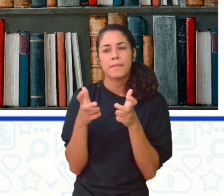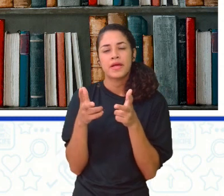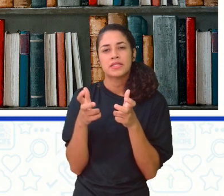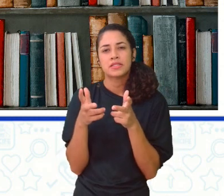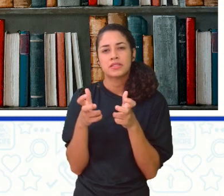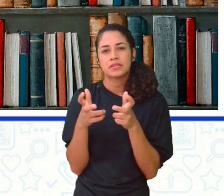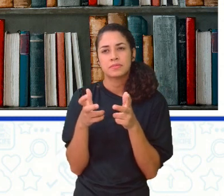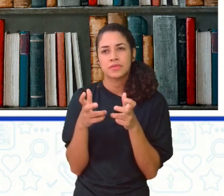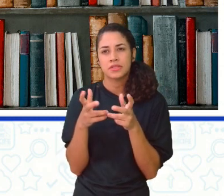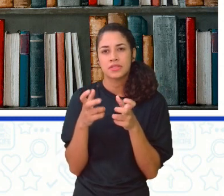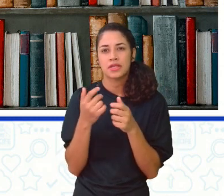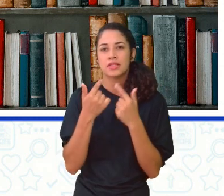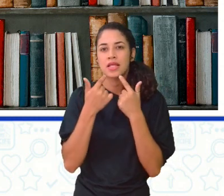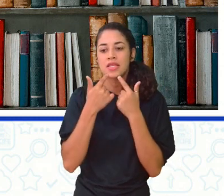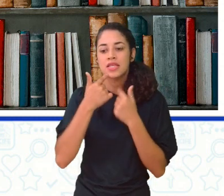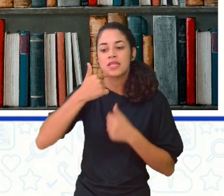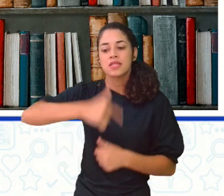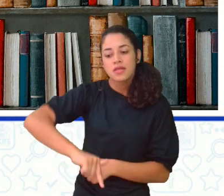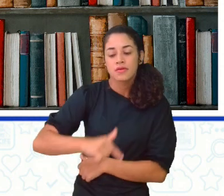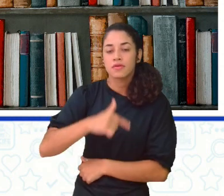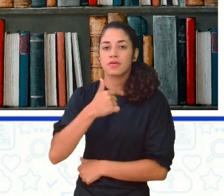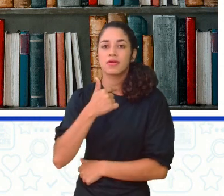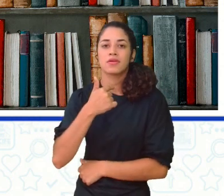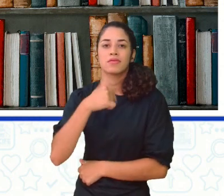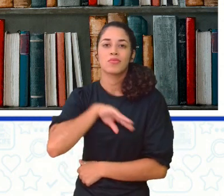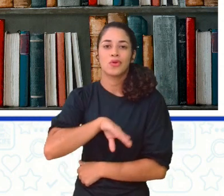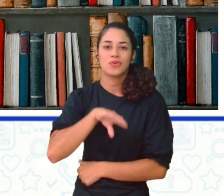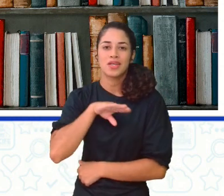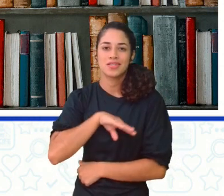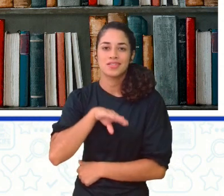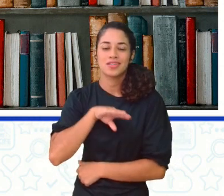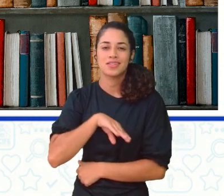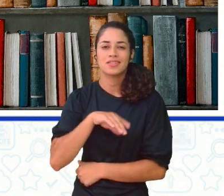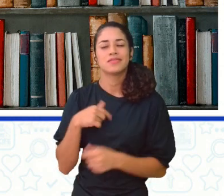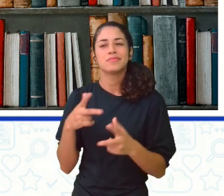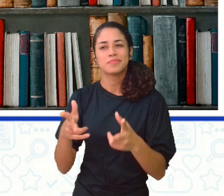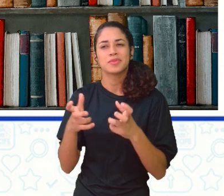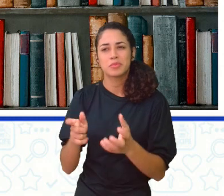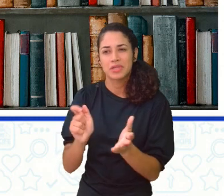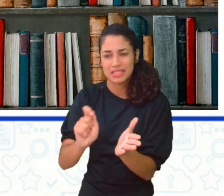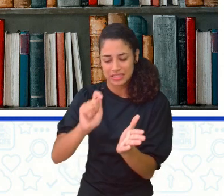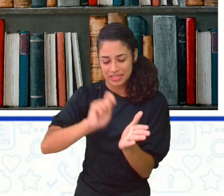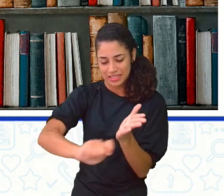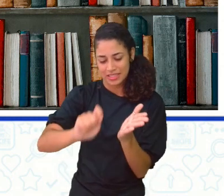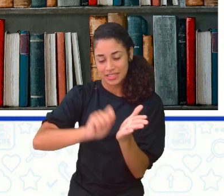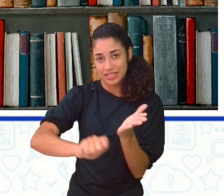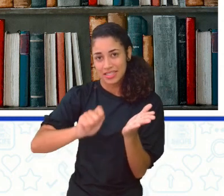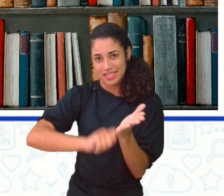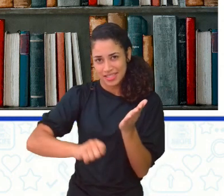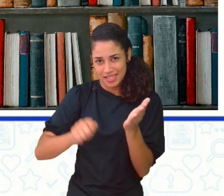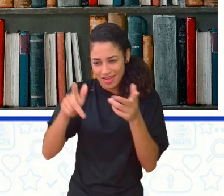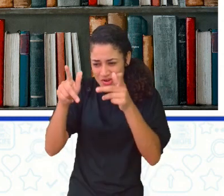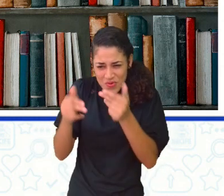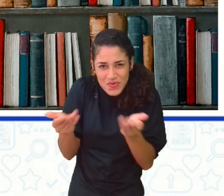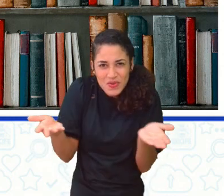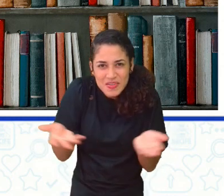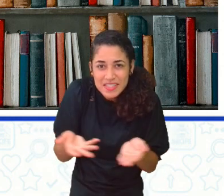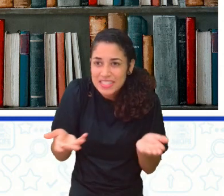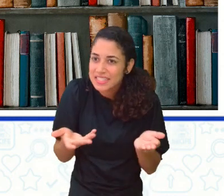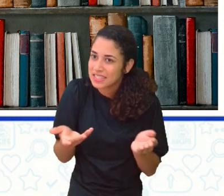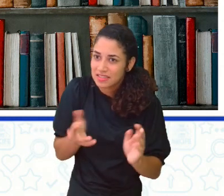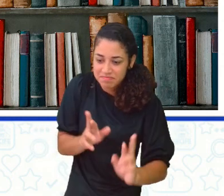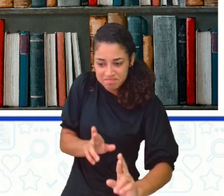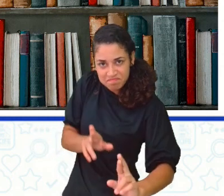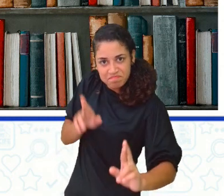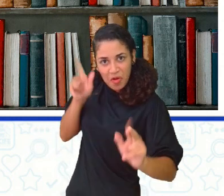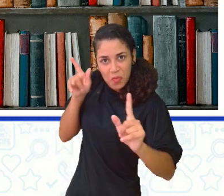língua portuguesa. Então, vocês percebem que a escrita não é como a de hoje. É diferente.